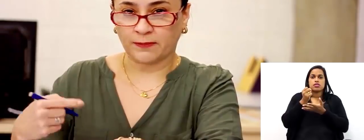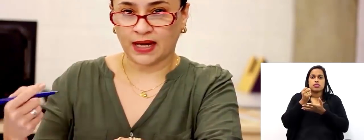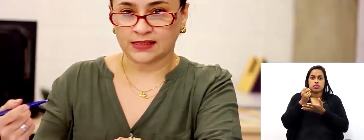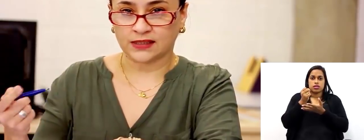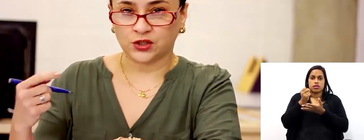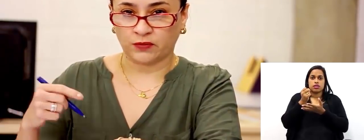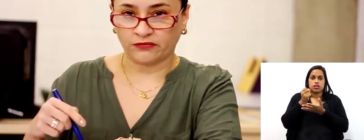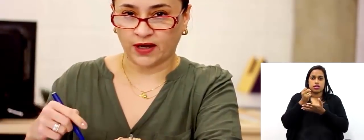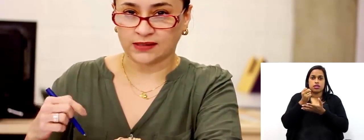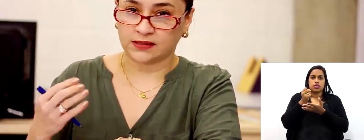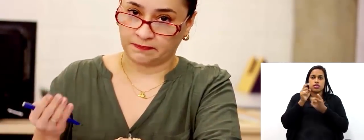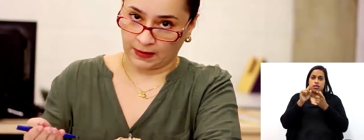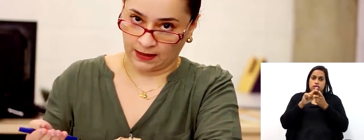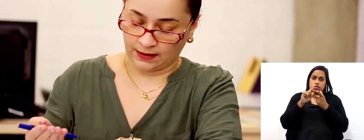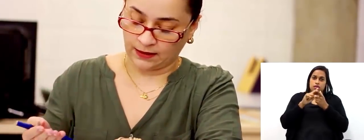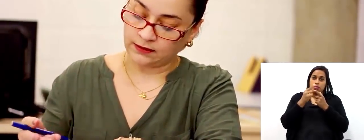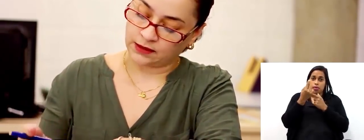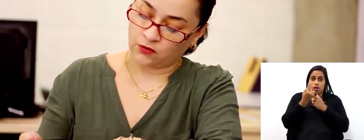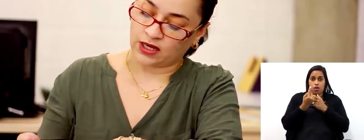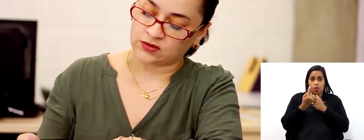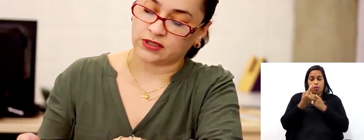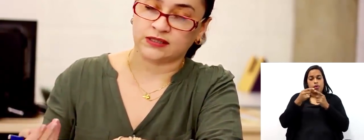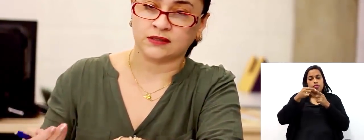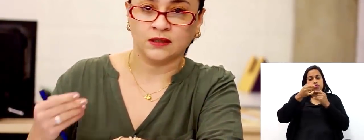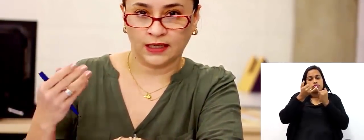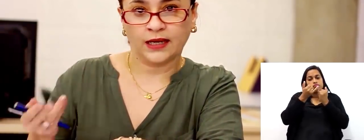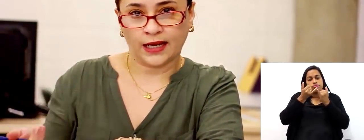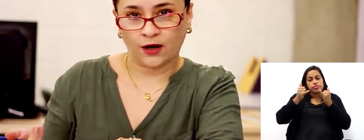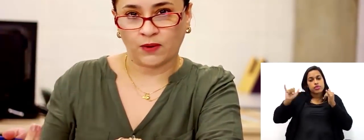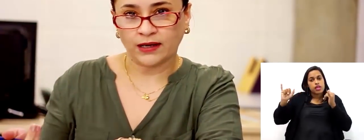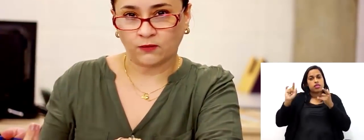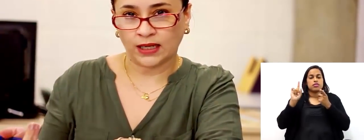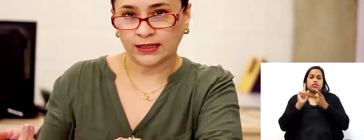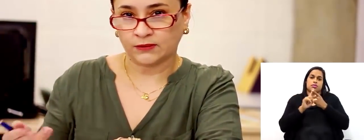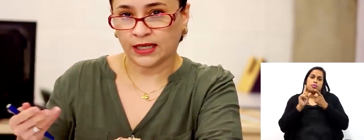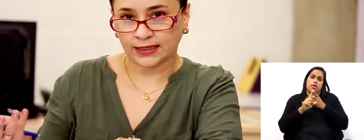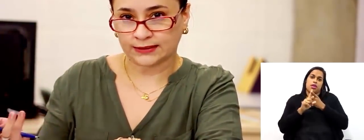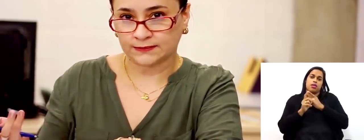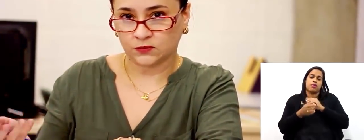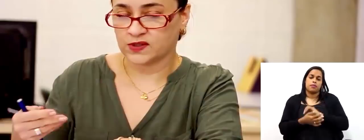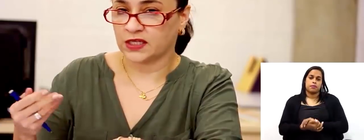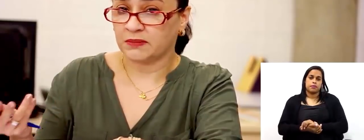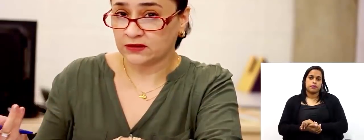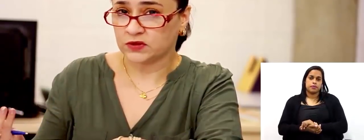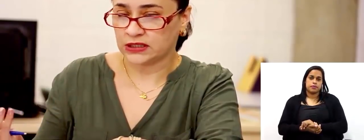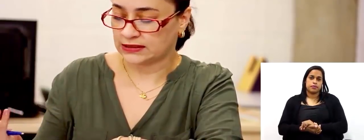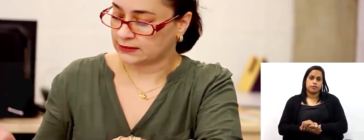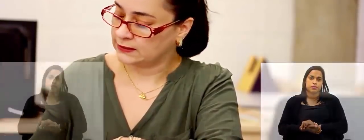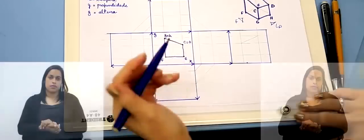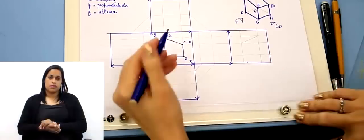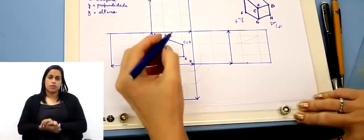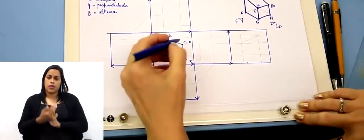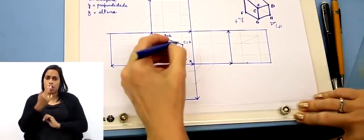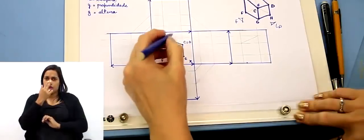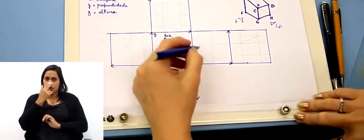A vista básica de uma face plana, que é o caso dessa, é uma reta, um segmento de